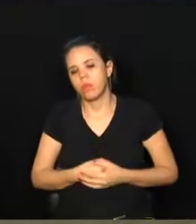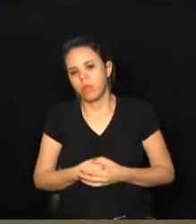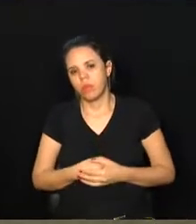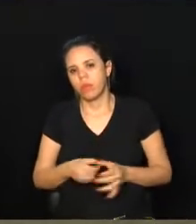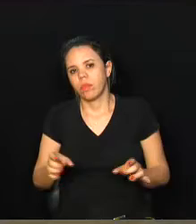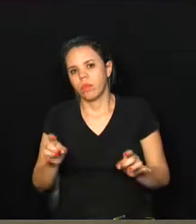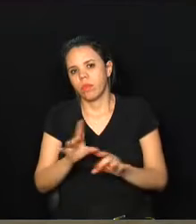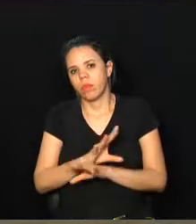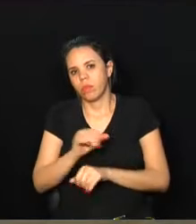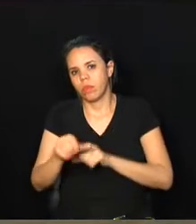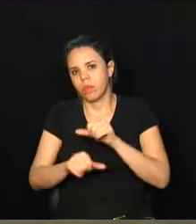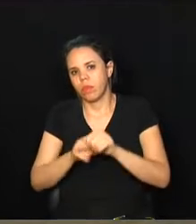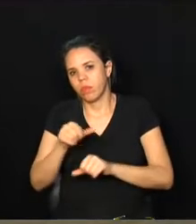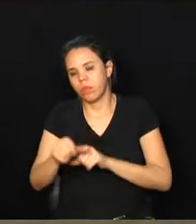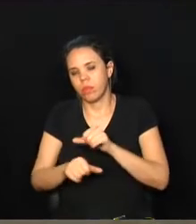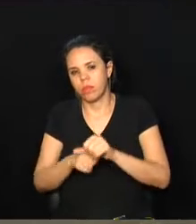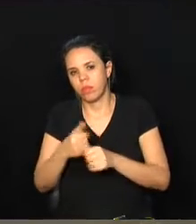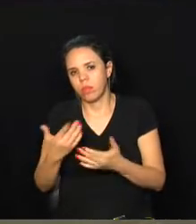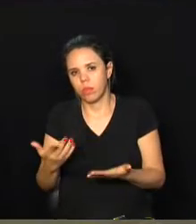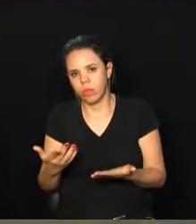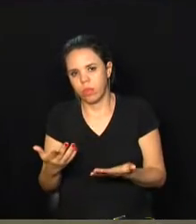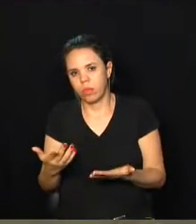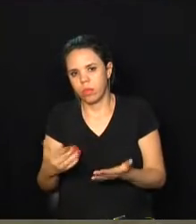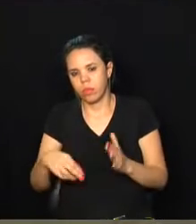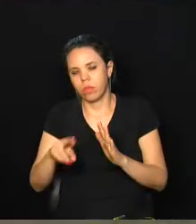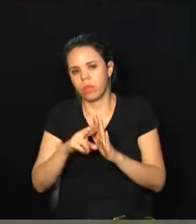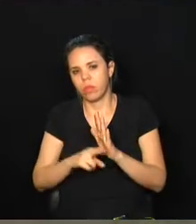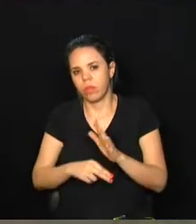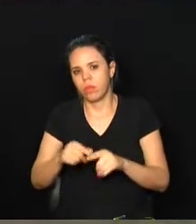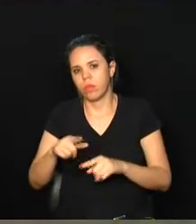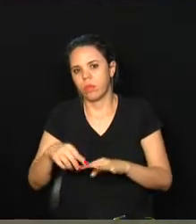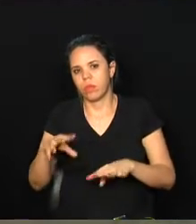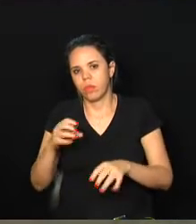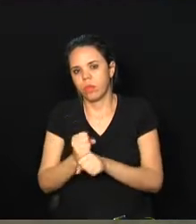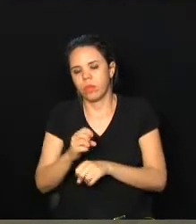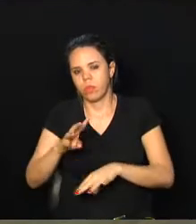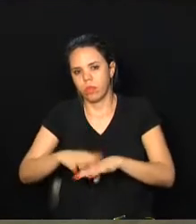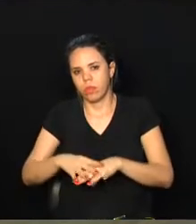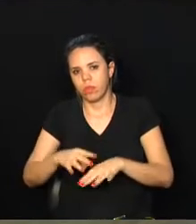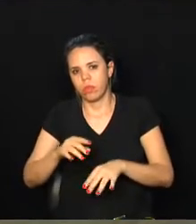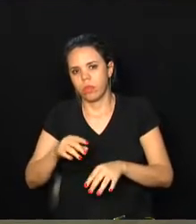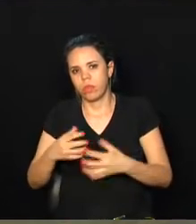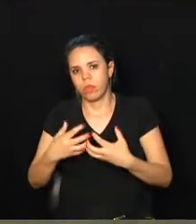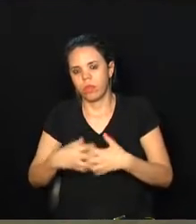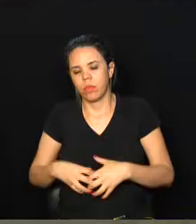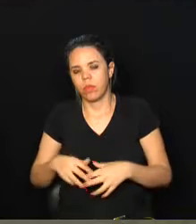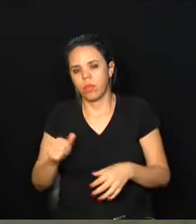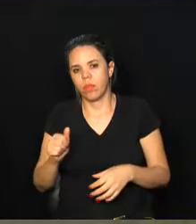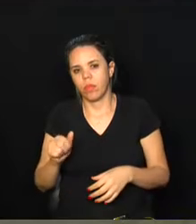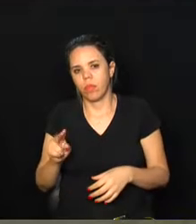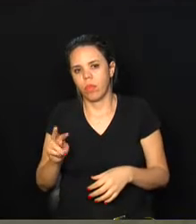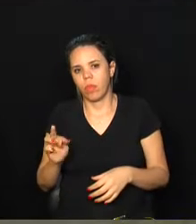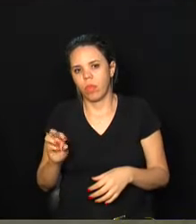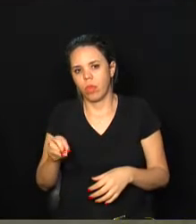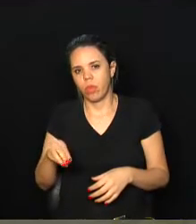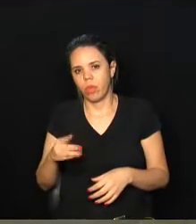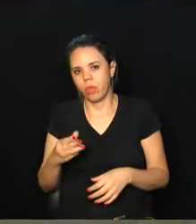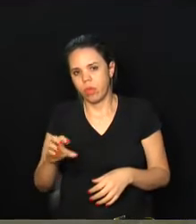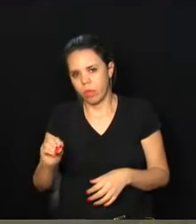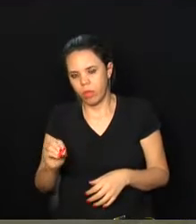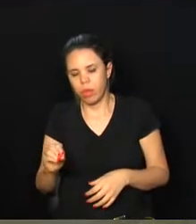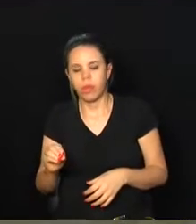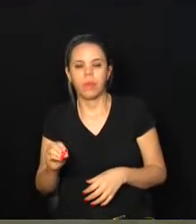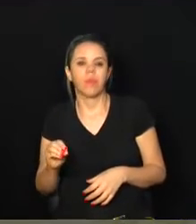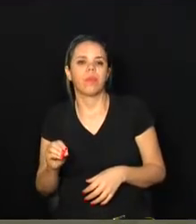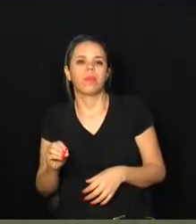pronto, transformar isso em parâmetros matemáticos, automação, que então